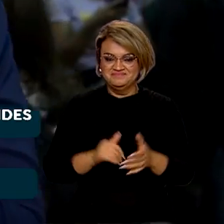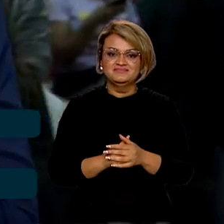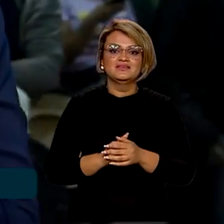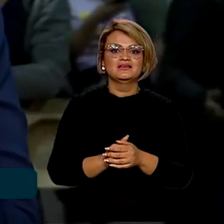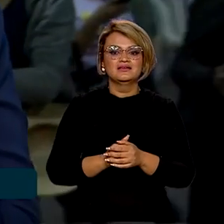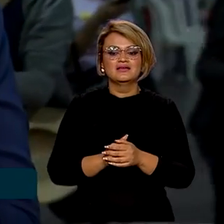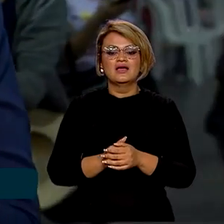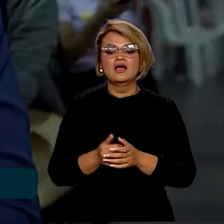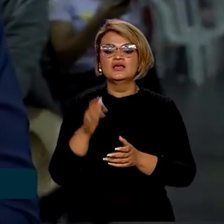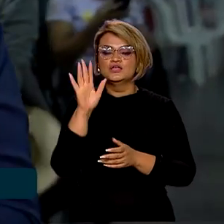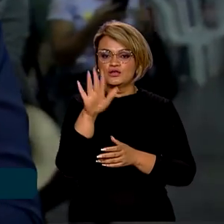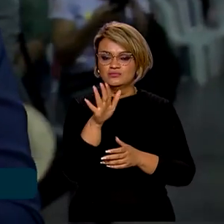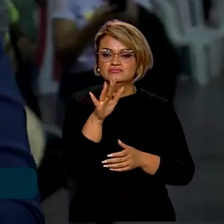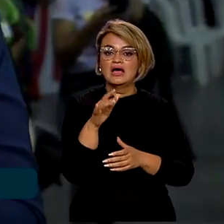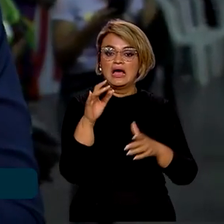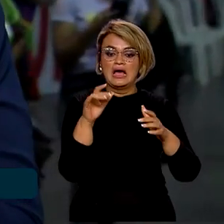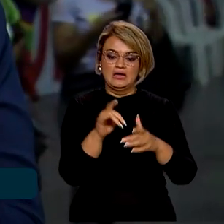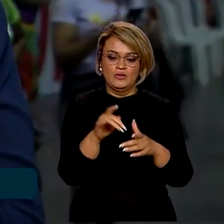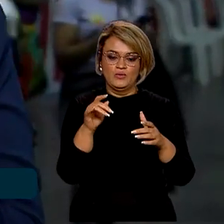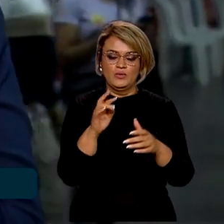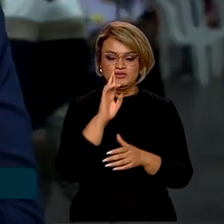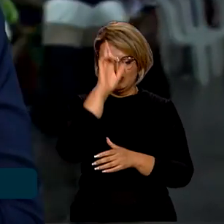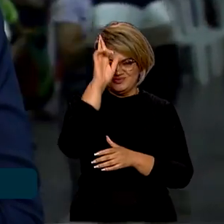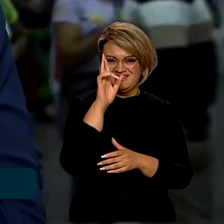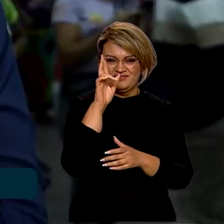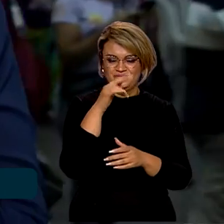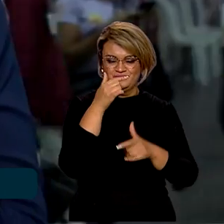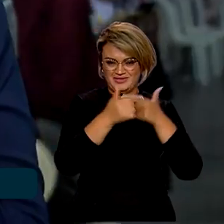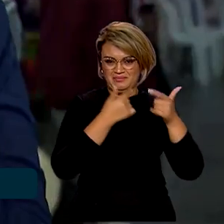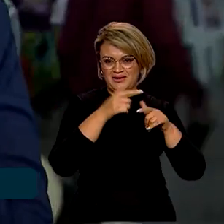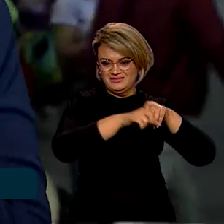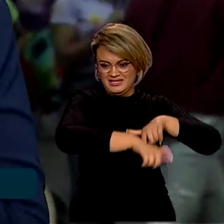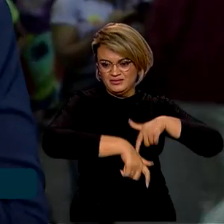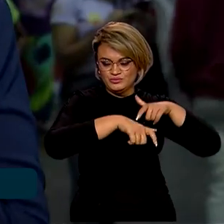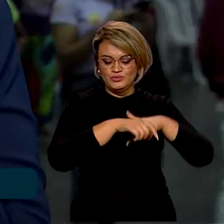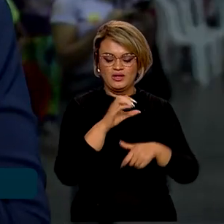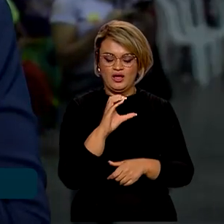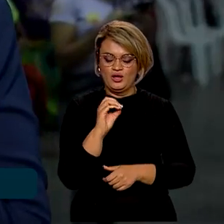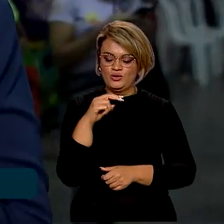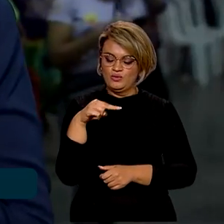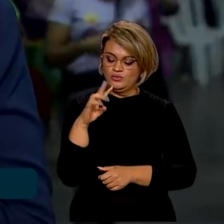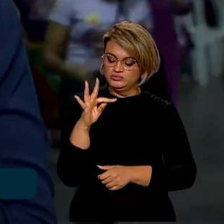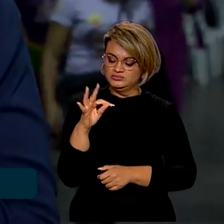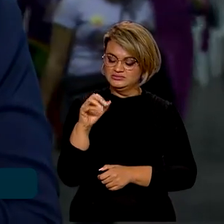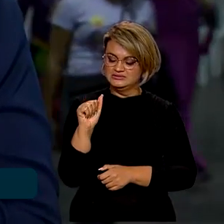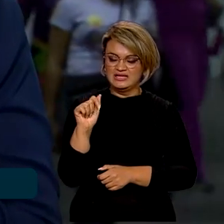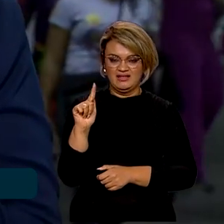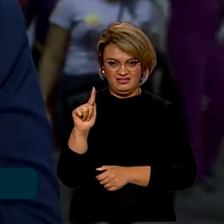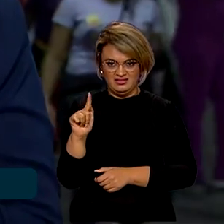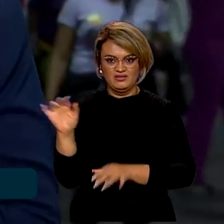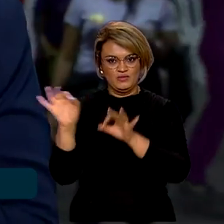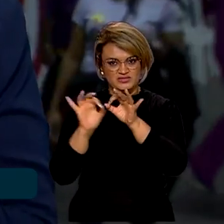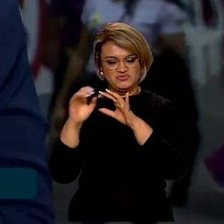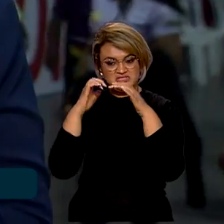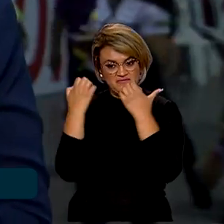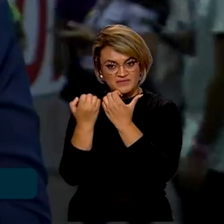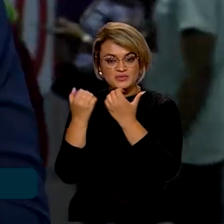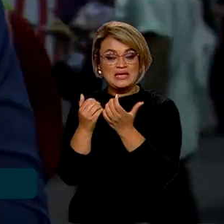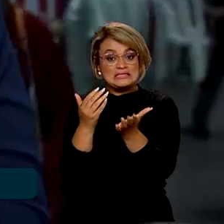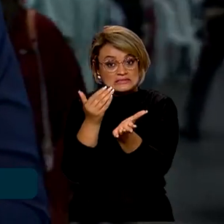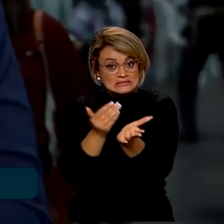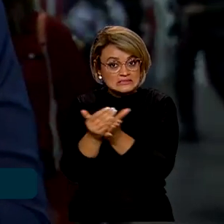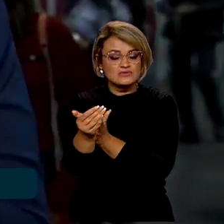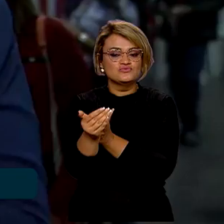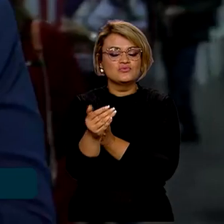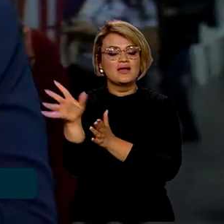olha, de acordo com a Confederação dos Trabalhadores da Agricultura, a CONTAG, que organiza aqui o evento, a abertura hoje é um